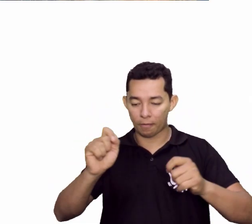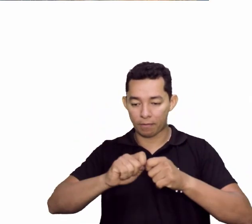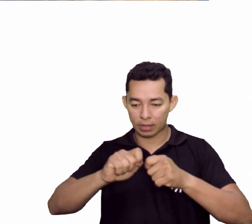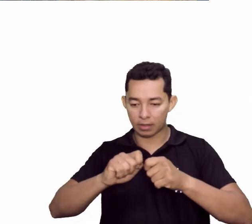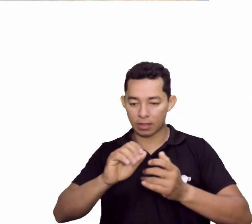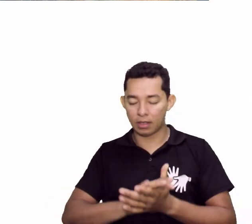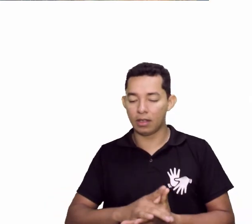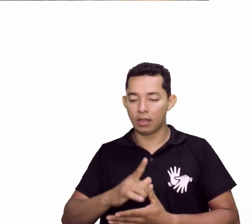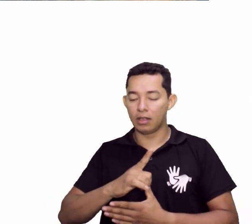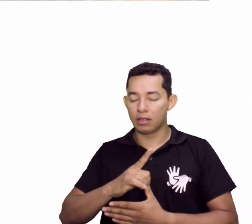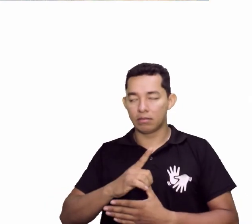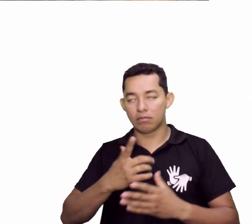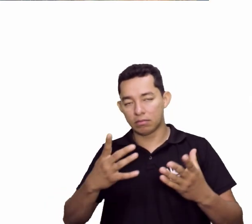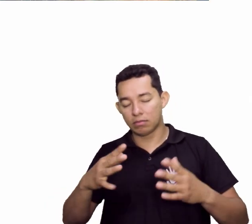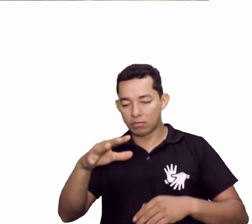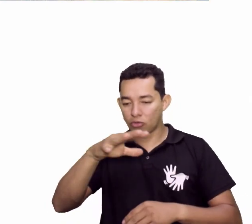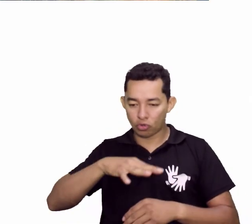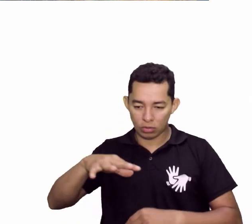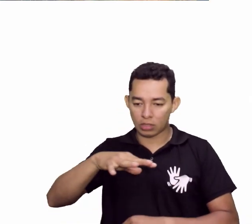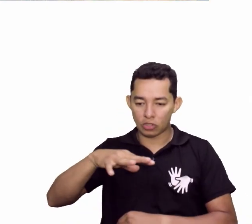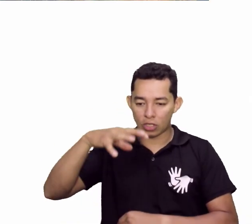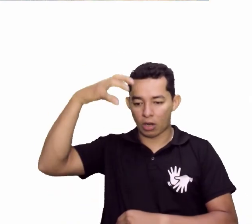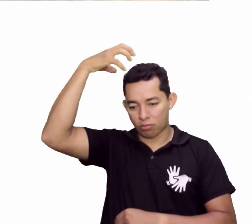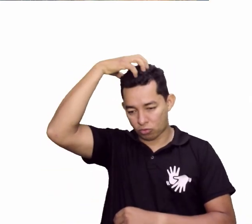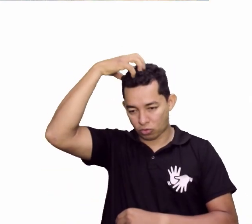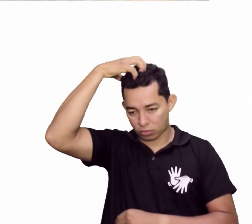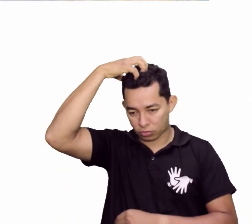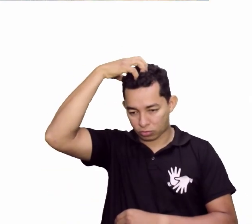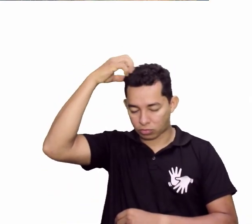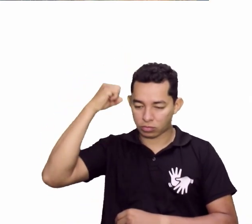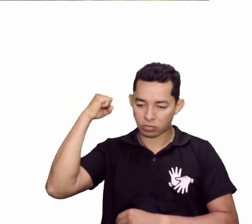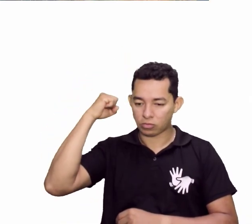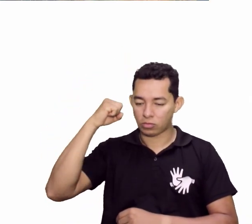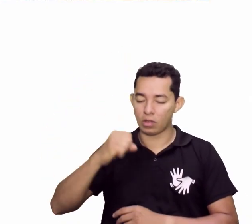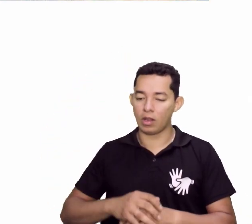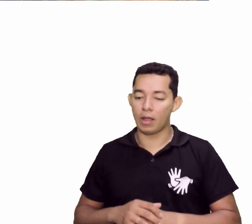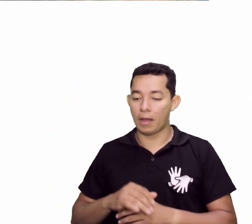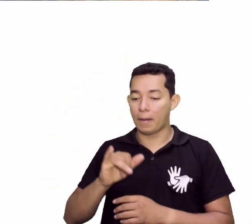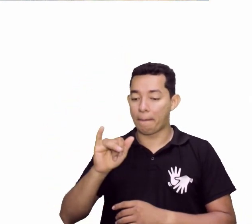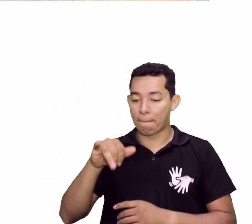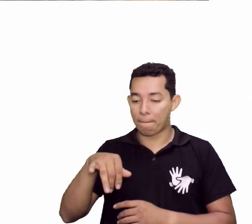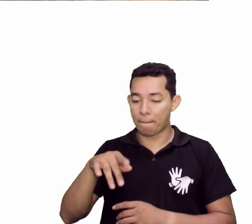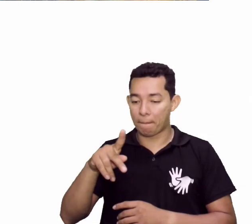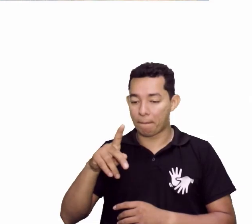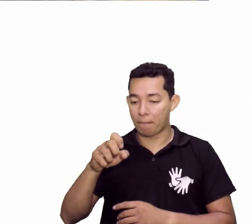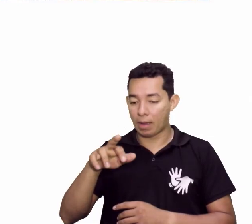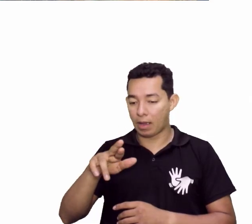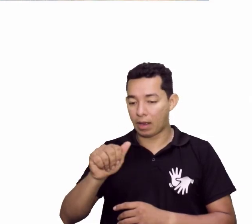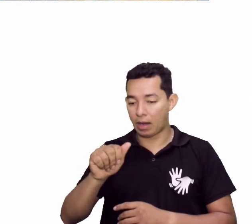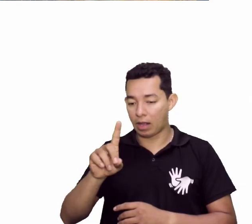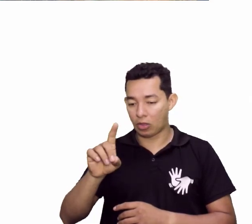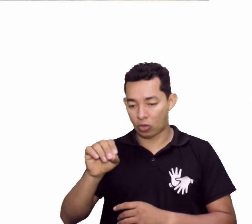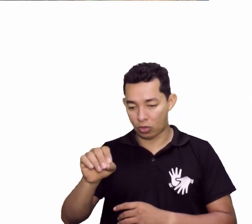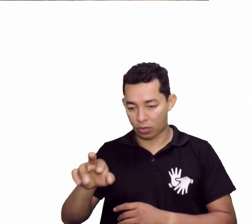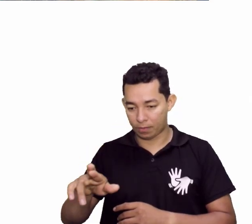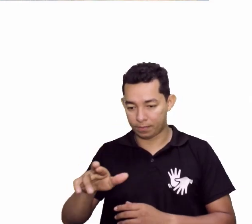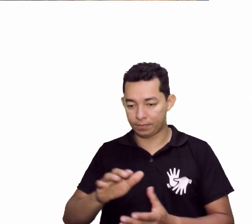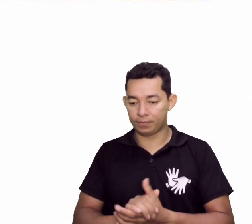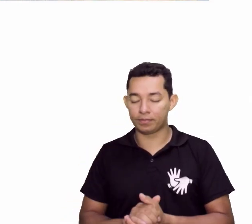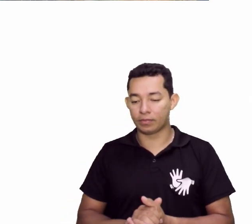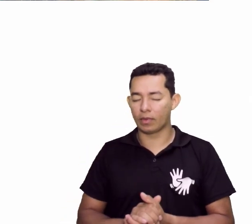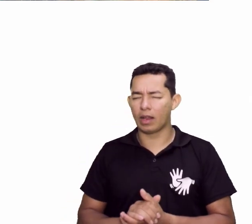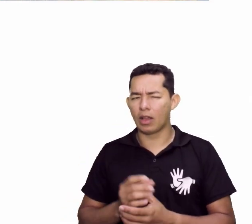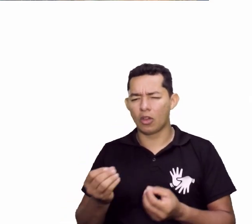até imperadores, né, como no caso de Napoleão Bonaparte, encomendou também vários para mostrar, era uma espécie